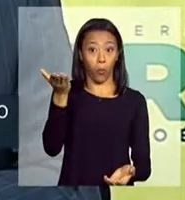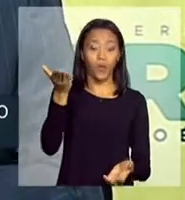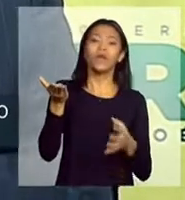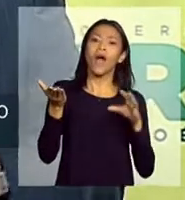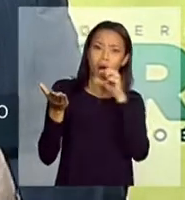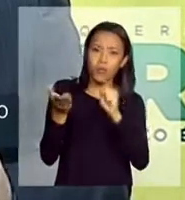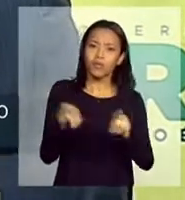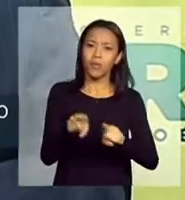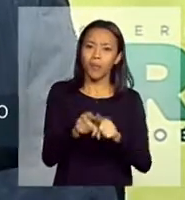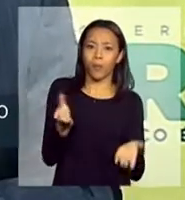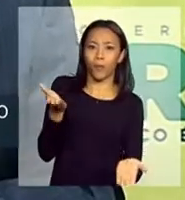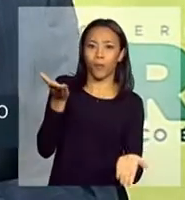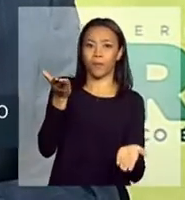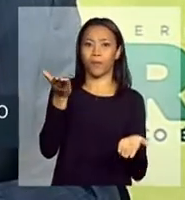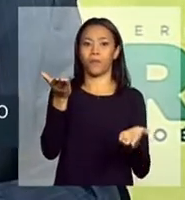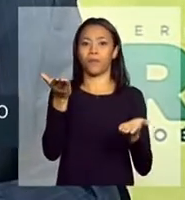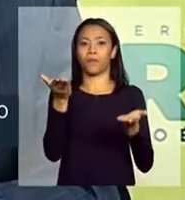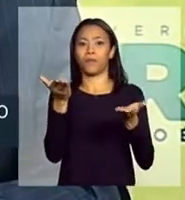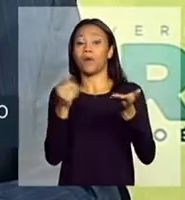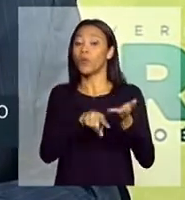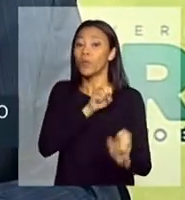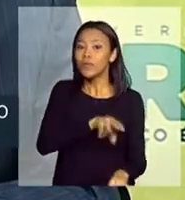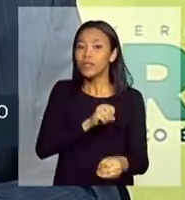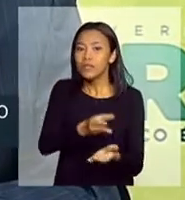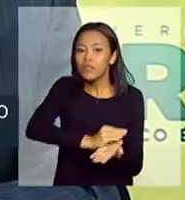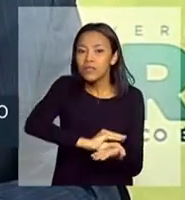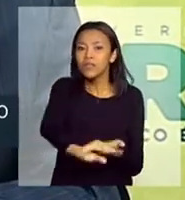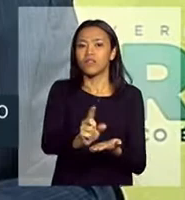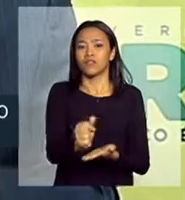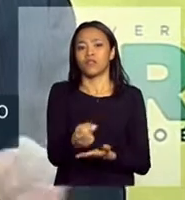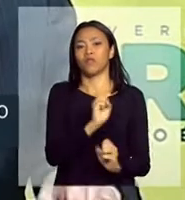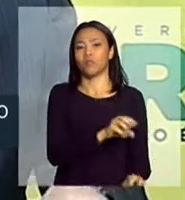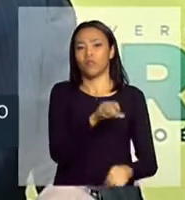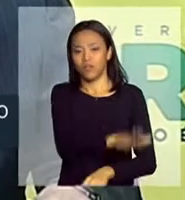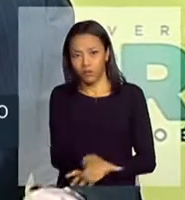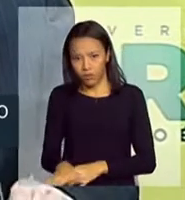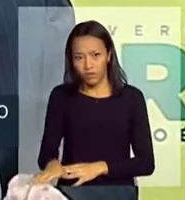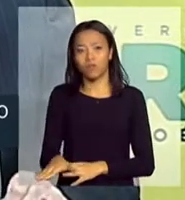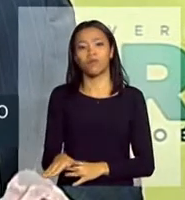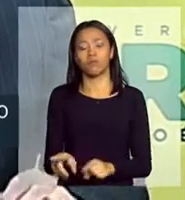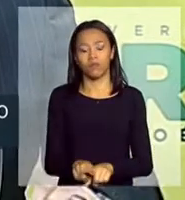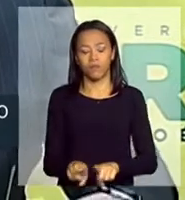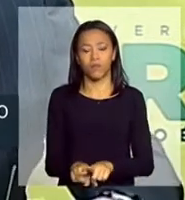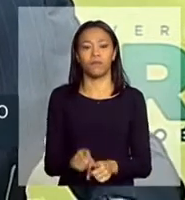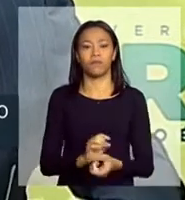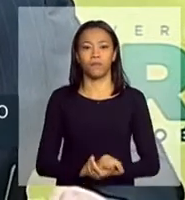rapidamente o investimento na Educação Básica i